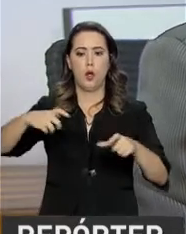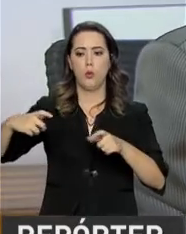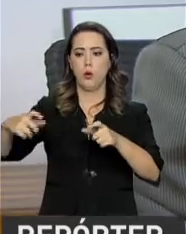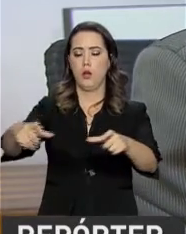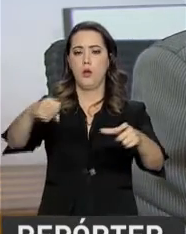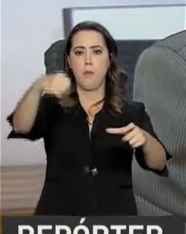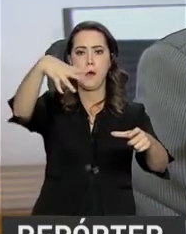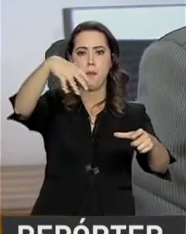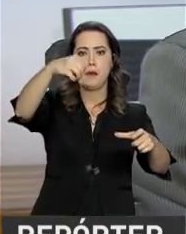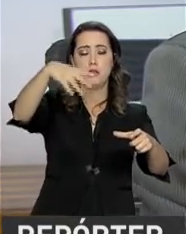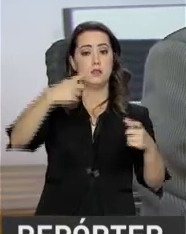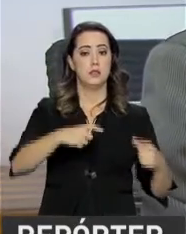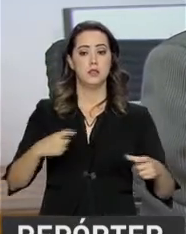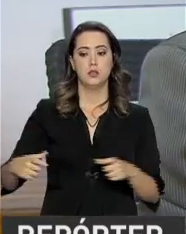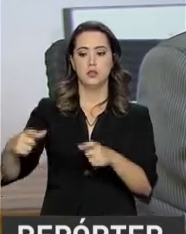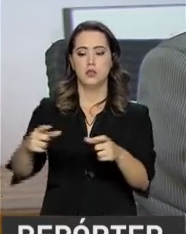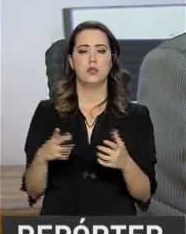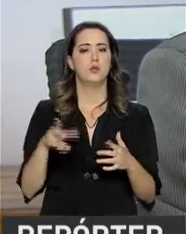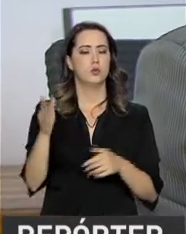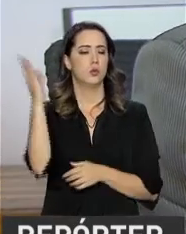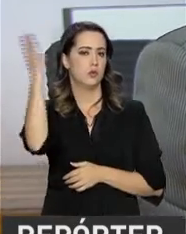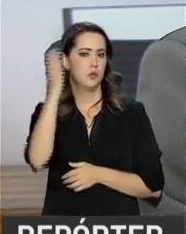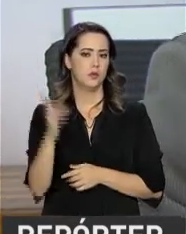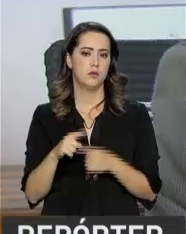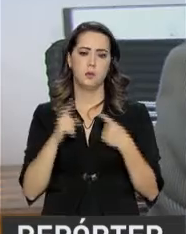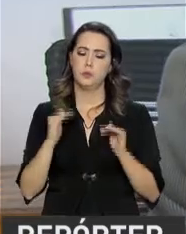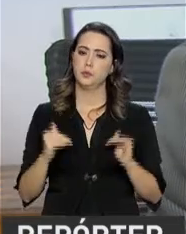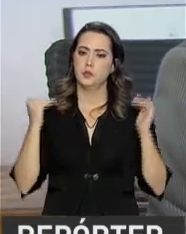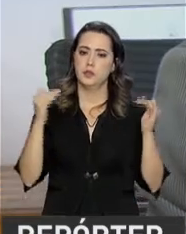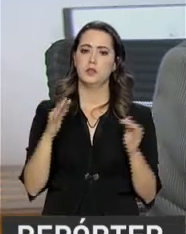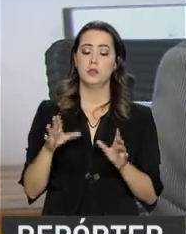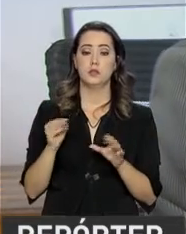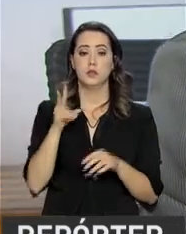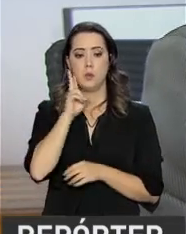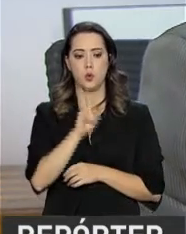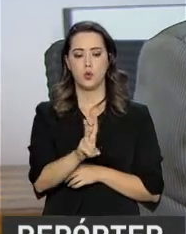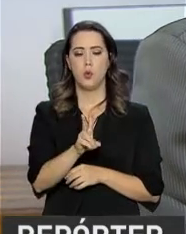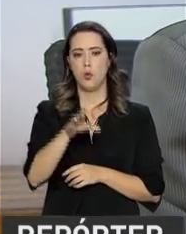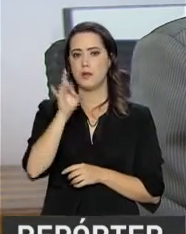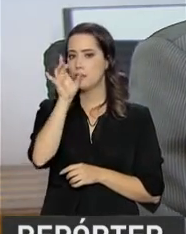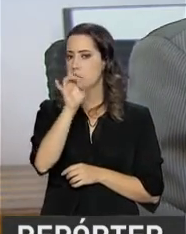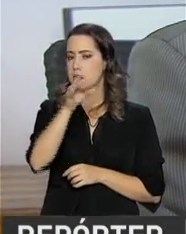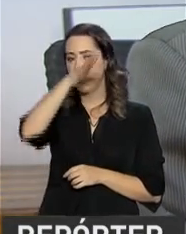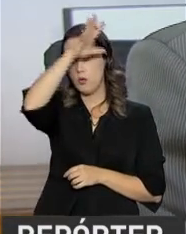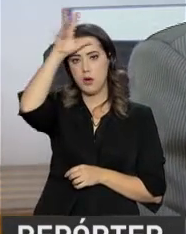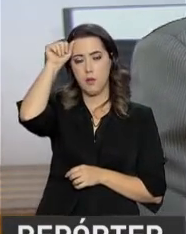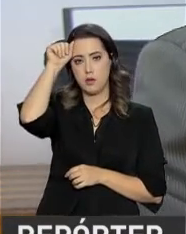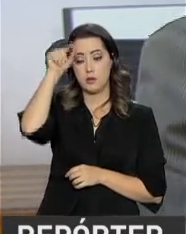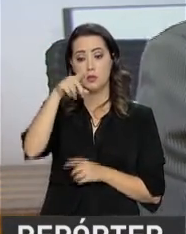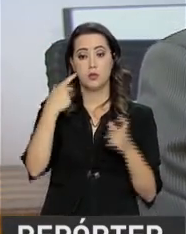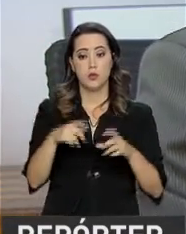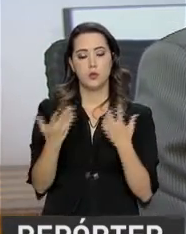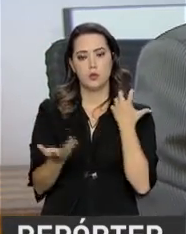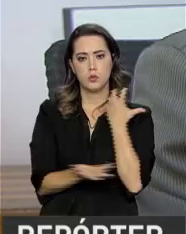setor por setor de cada canto do país mas sobretudo a região amazônica onde está ocorrendo desmatamento